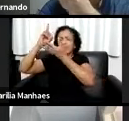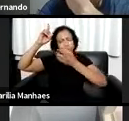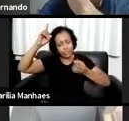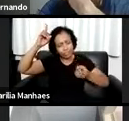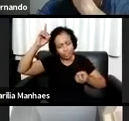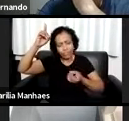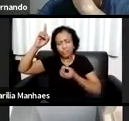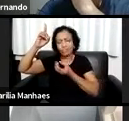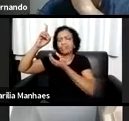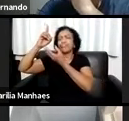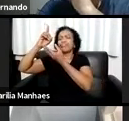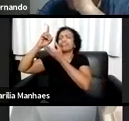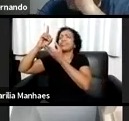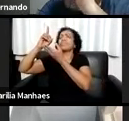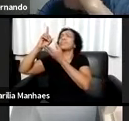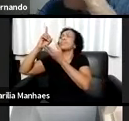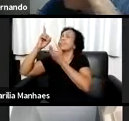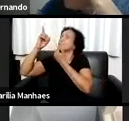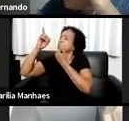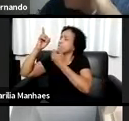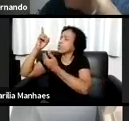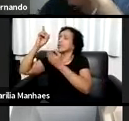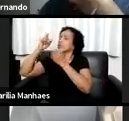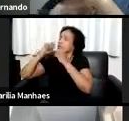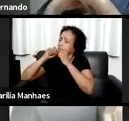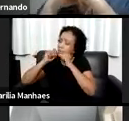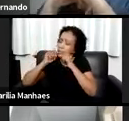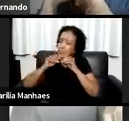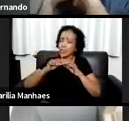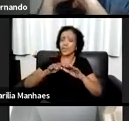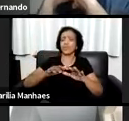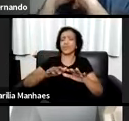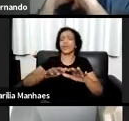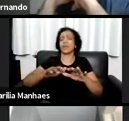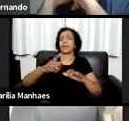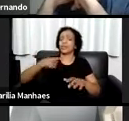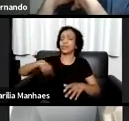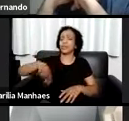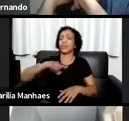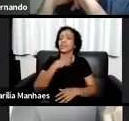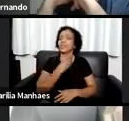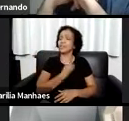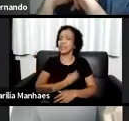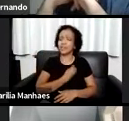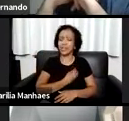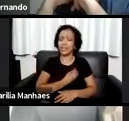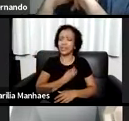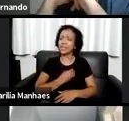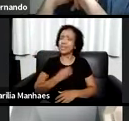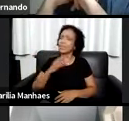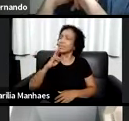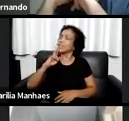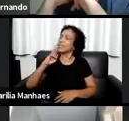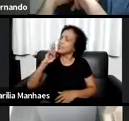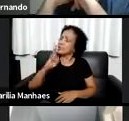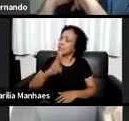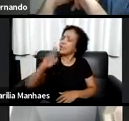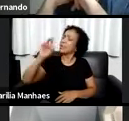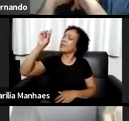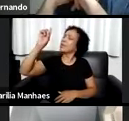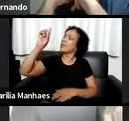pedindo a tua bênção, a tua provisão, o teu cuidado sobre as nossas vidas, Responde, Senhor.